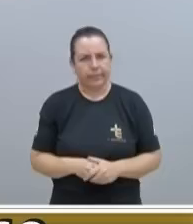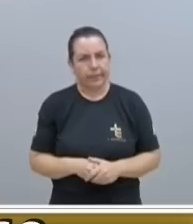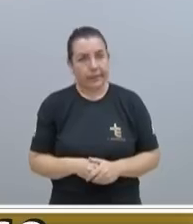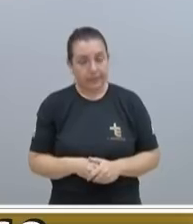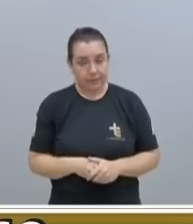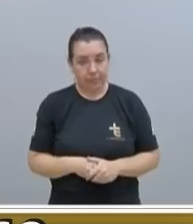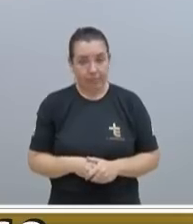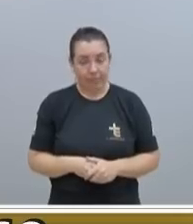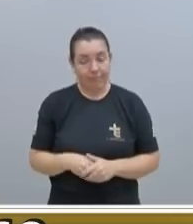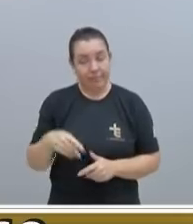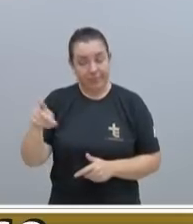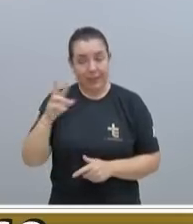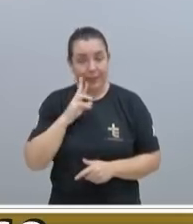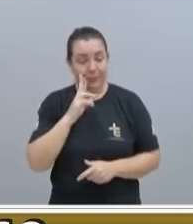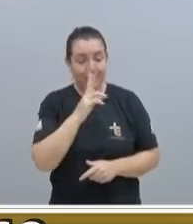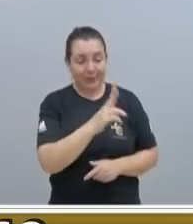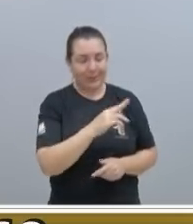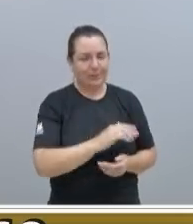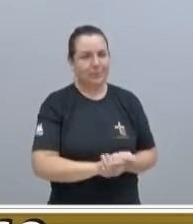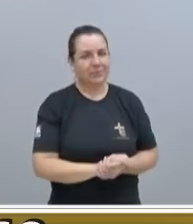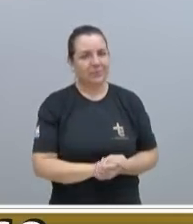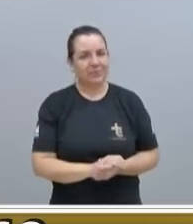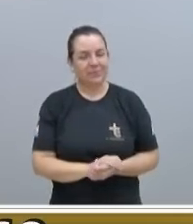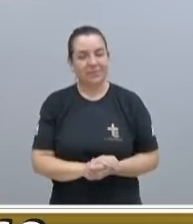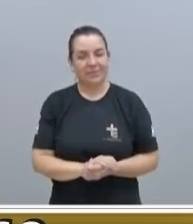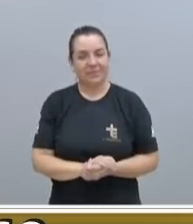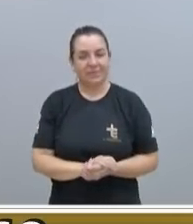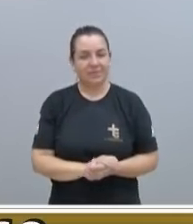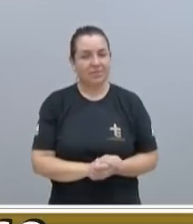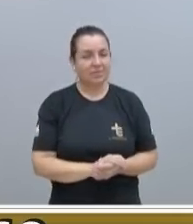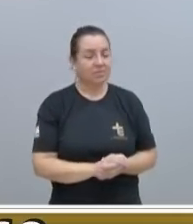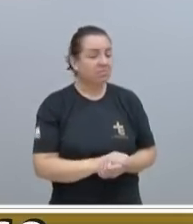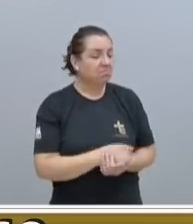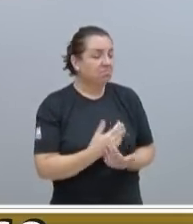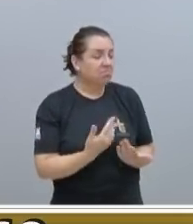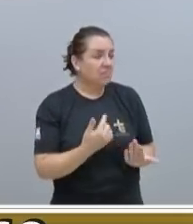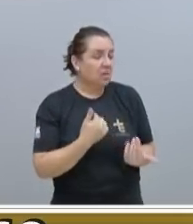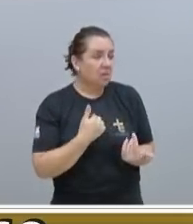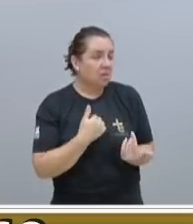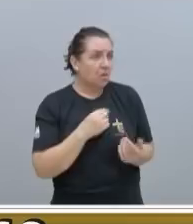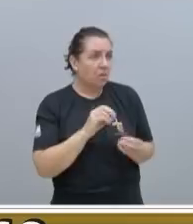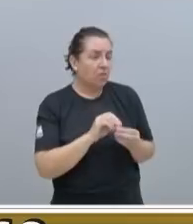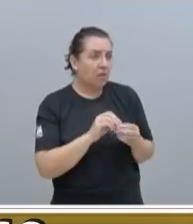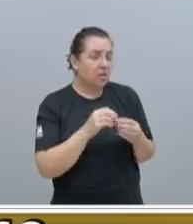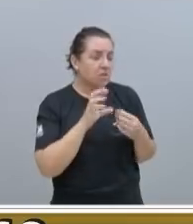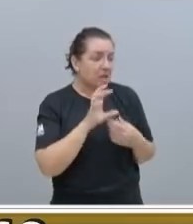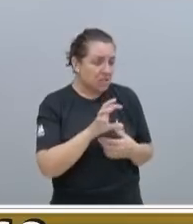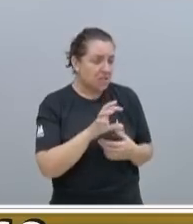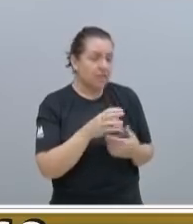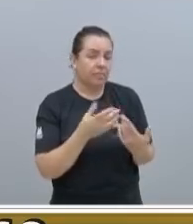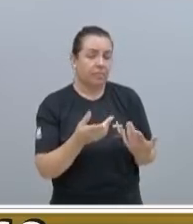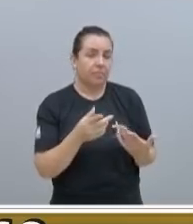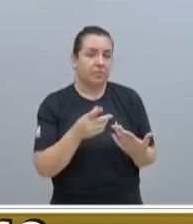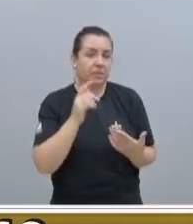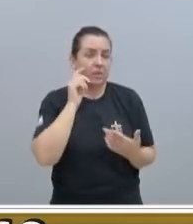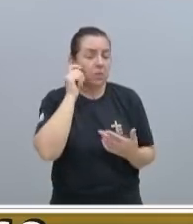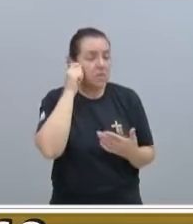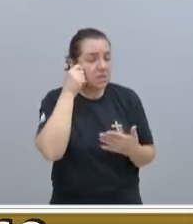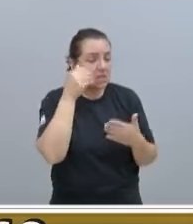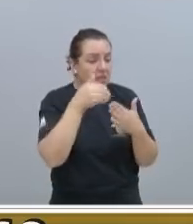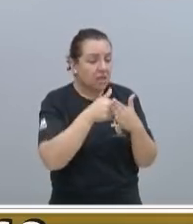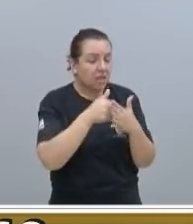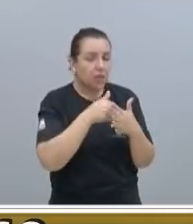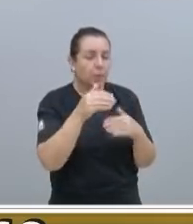só de santa mônica respondeu eu acho assim e este é o segredo para construir a paz da minha família